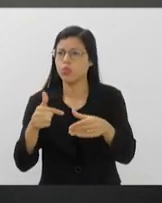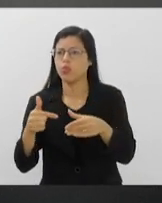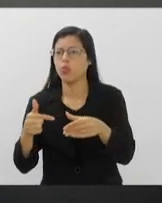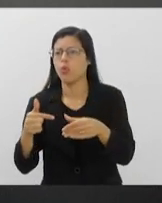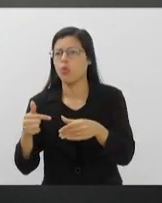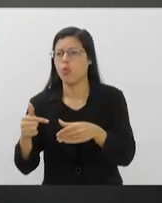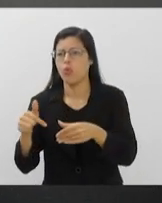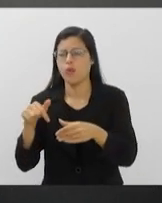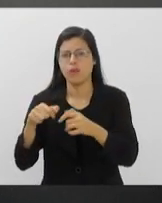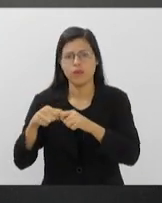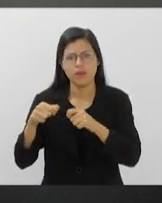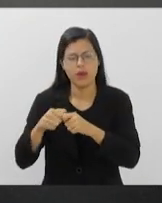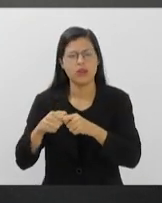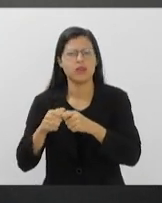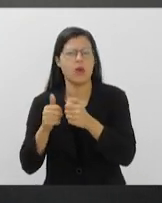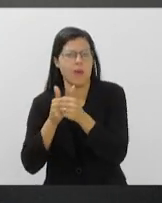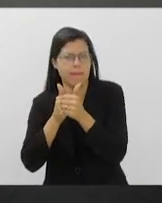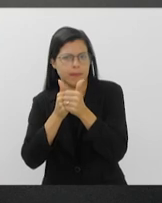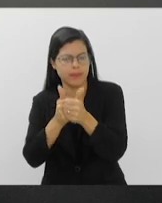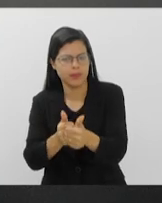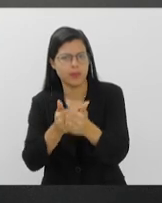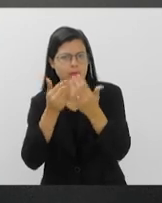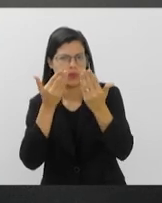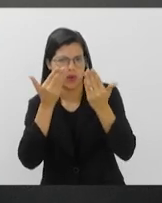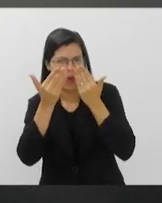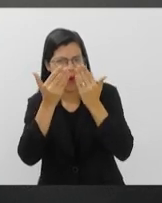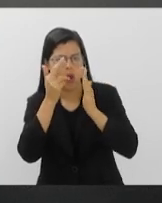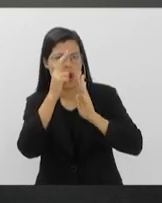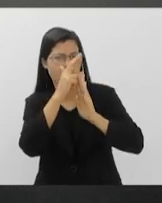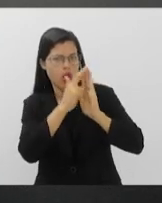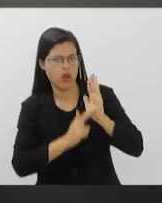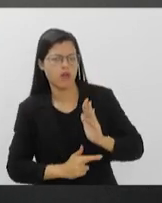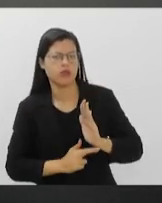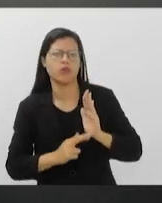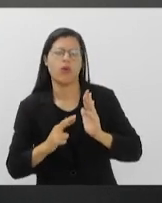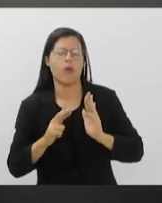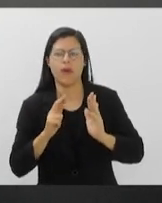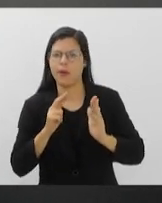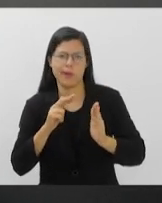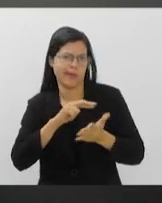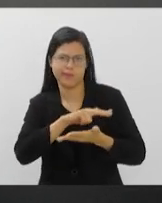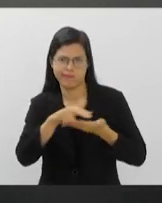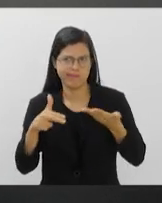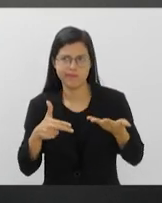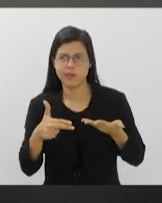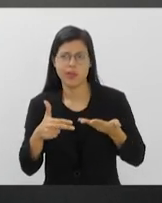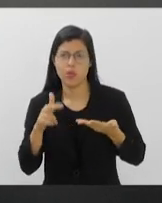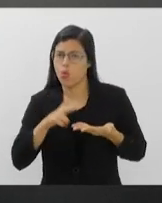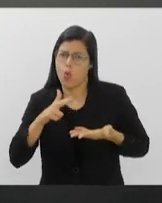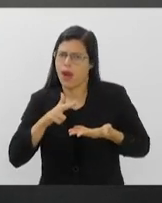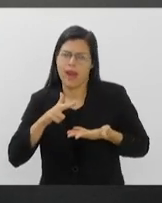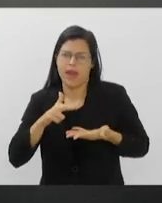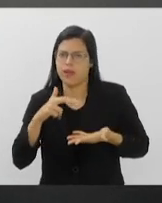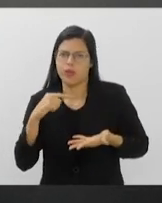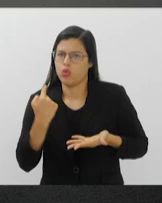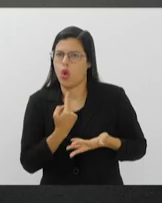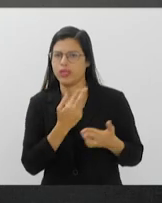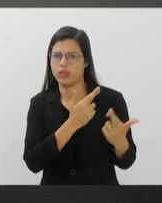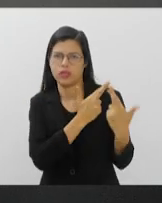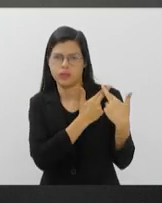faço inicío acompanhamento psicológico vem relatório no PR tantos dias etc etc isso não é pra gente fazer